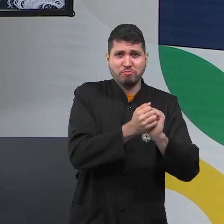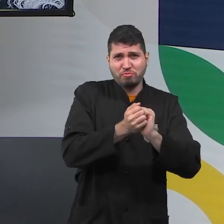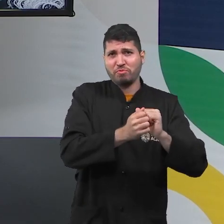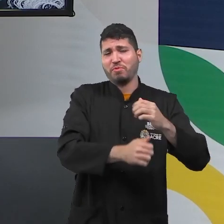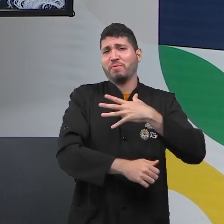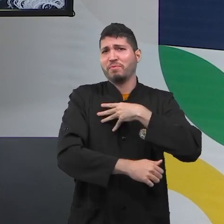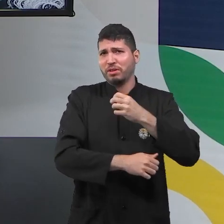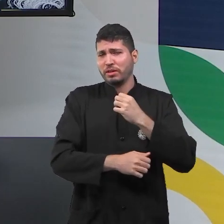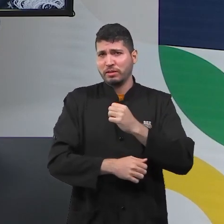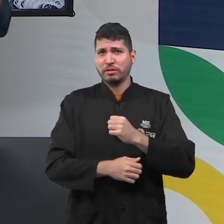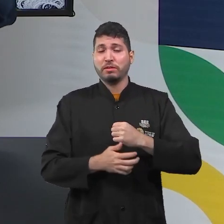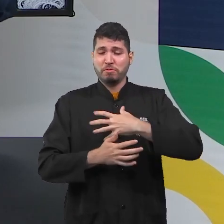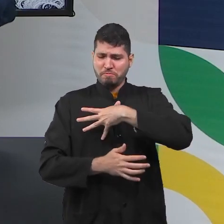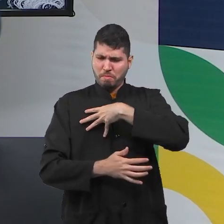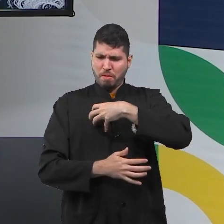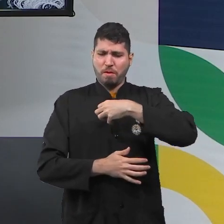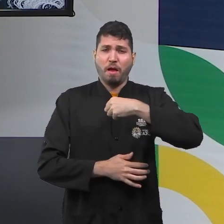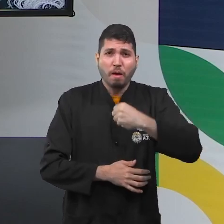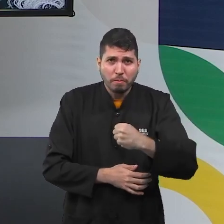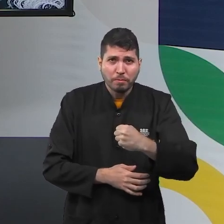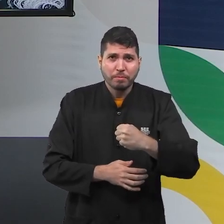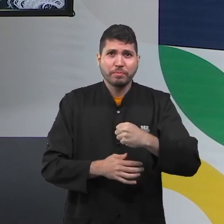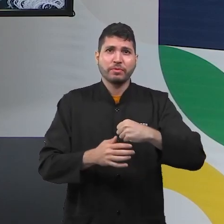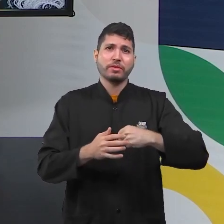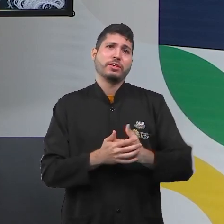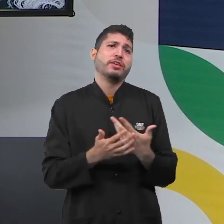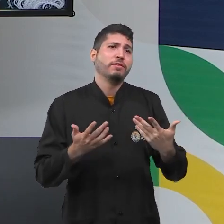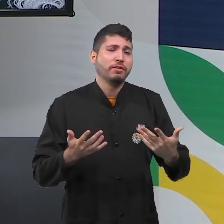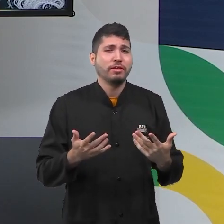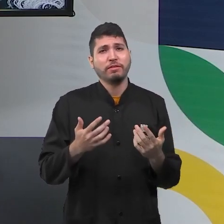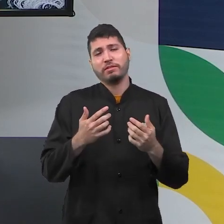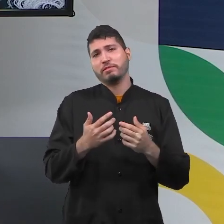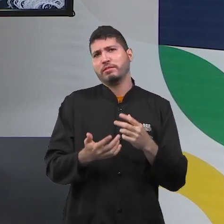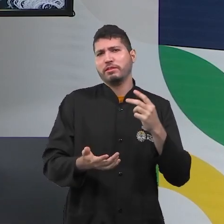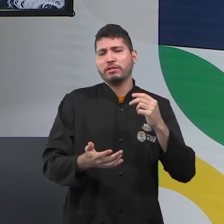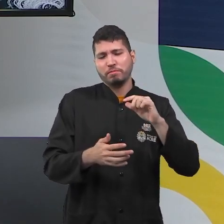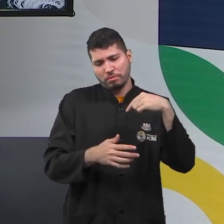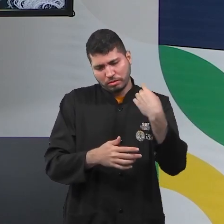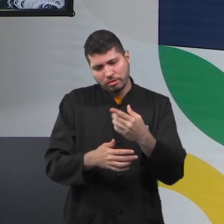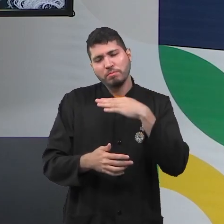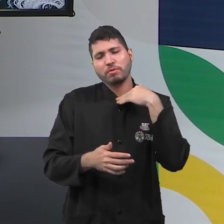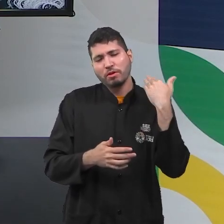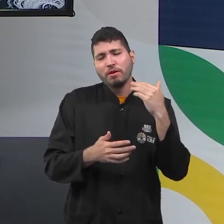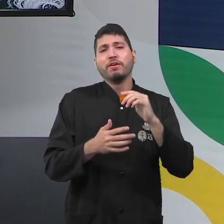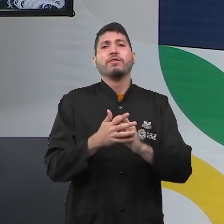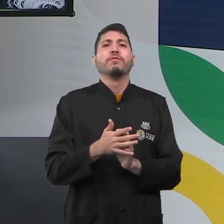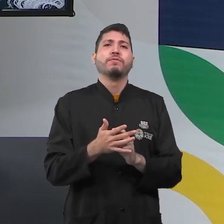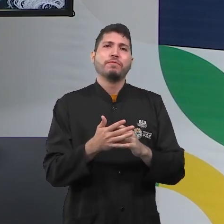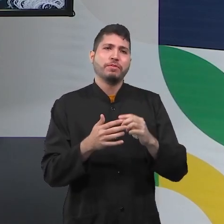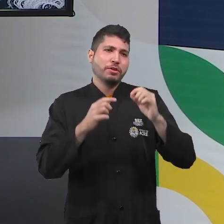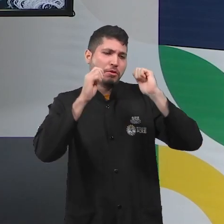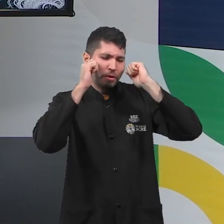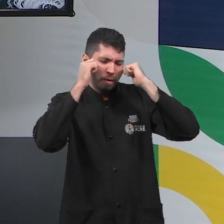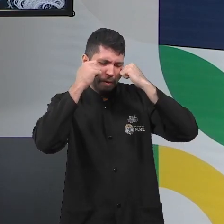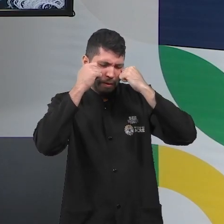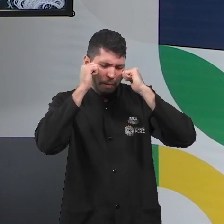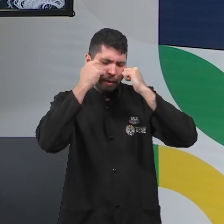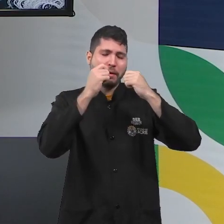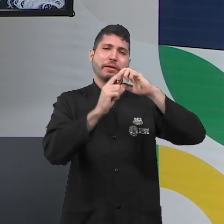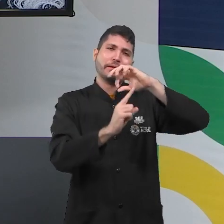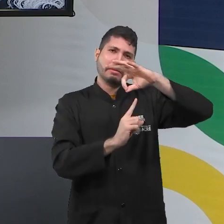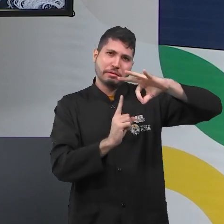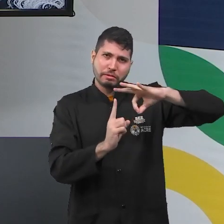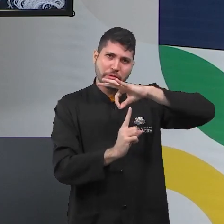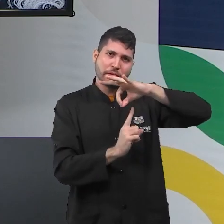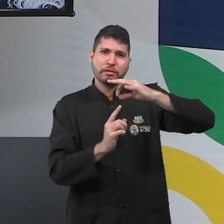ela vive chorando, né, lamentando esse episódio aí, o seu espírito assombrando aí as margens dos